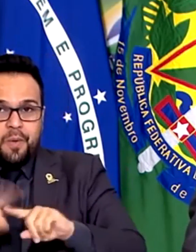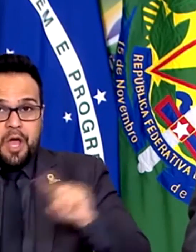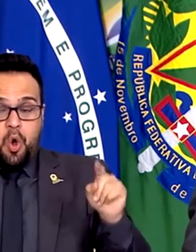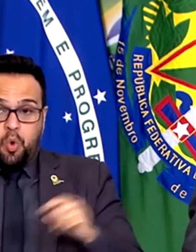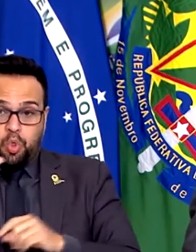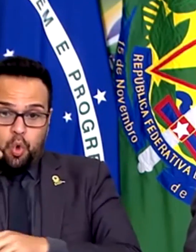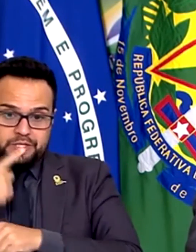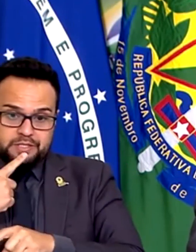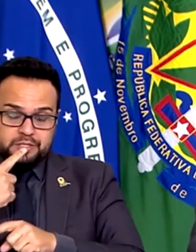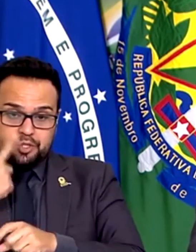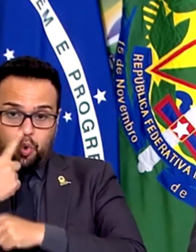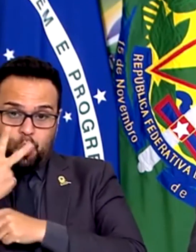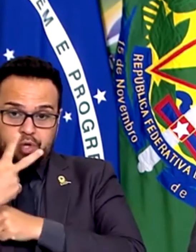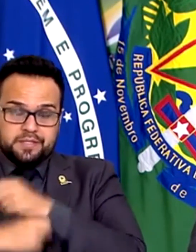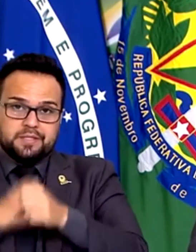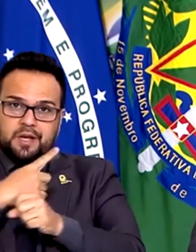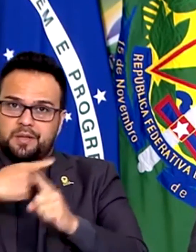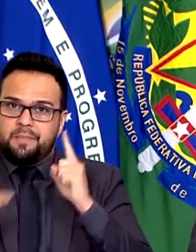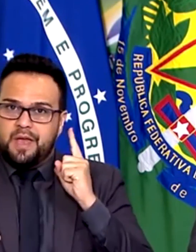do início do nosso governo.